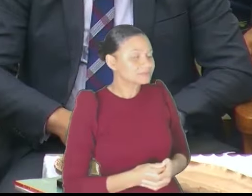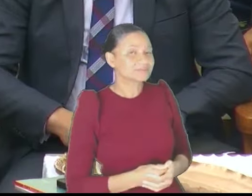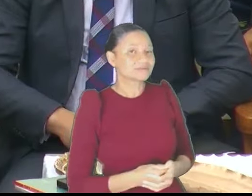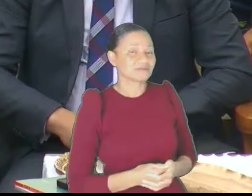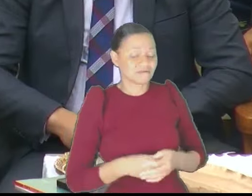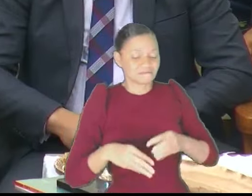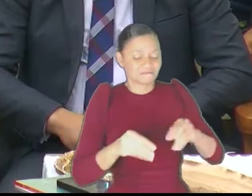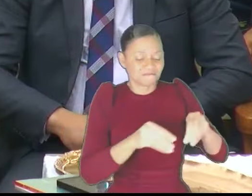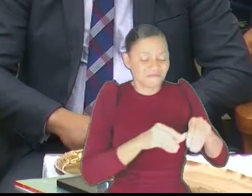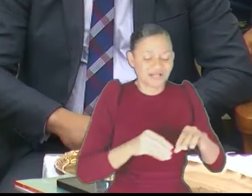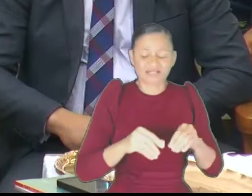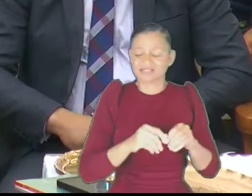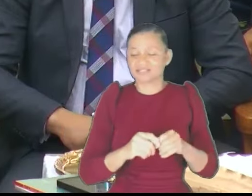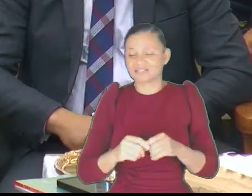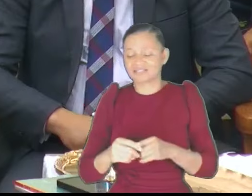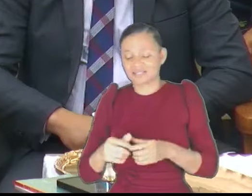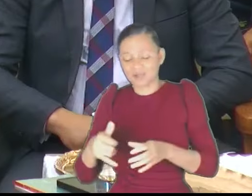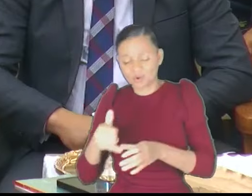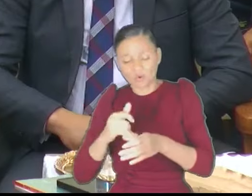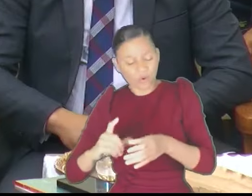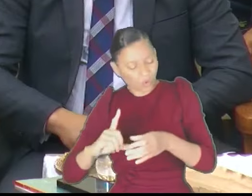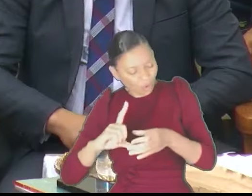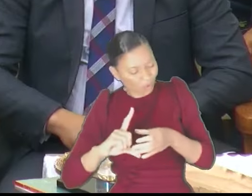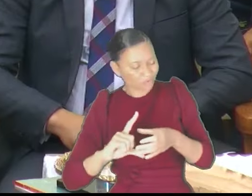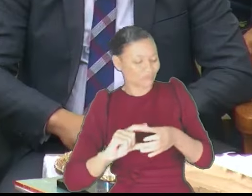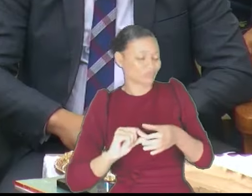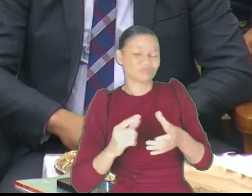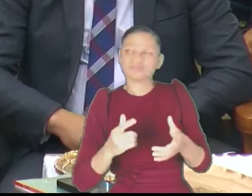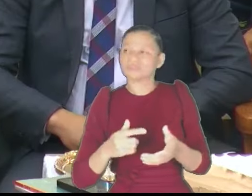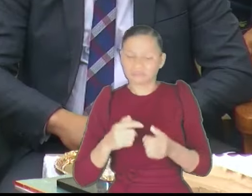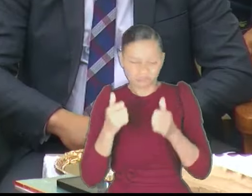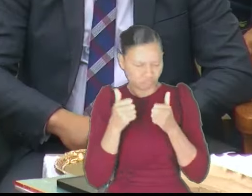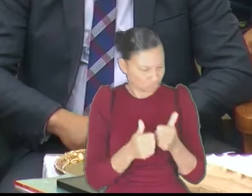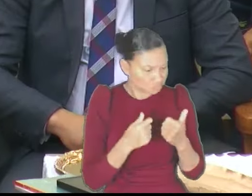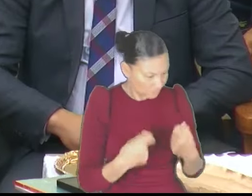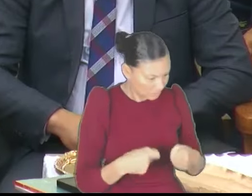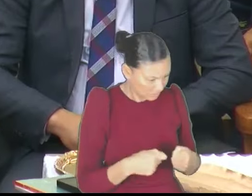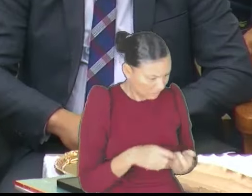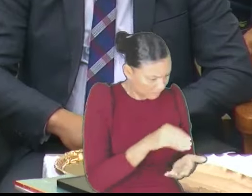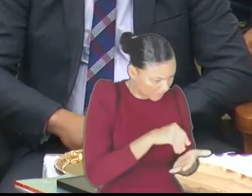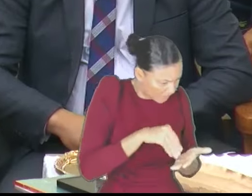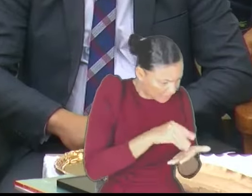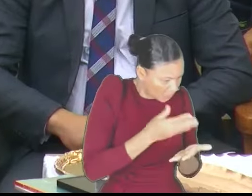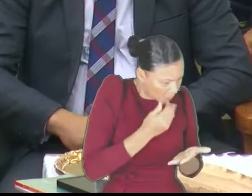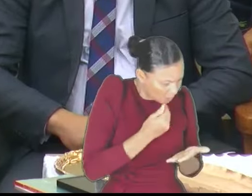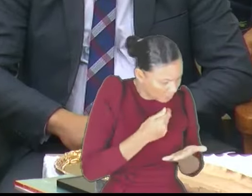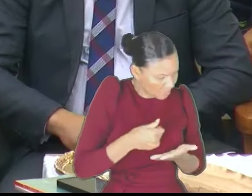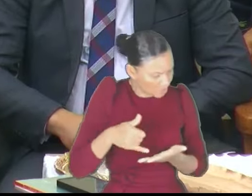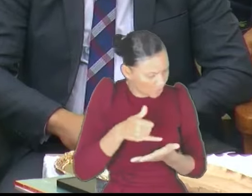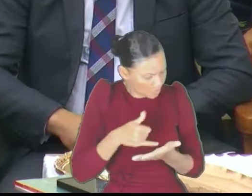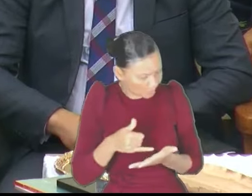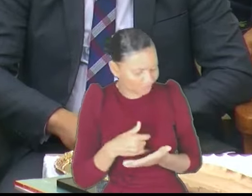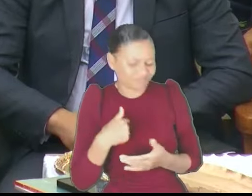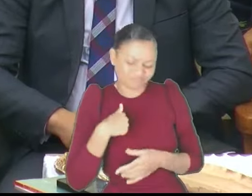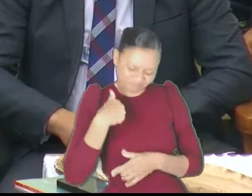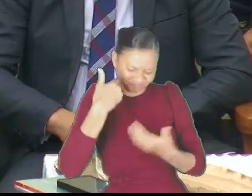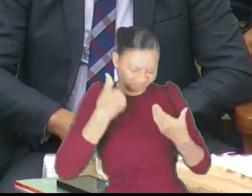Farinha e azeite. Deus disse: tá bom. A senhora precisa de farinha e azeite. Eu sou